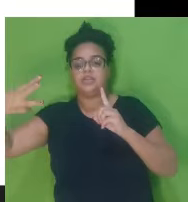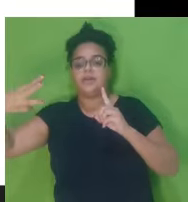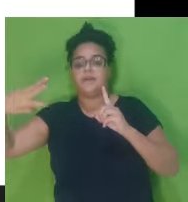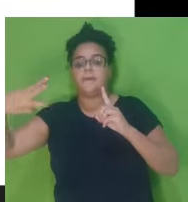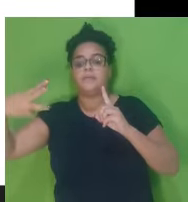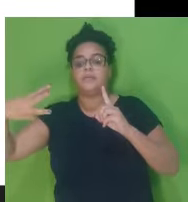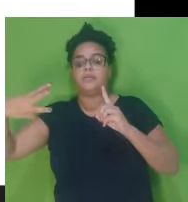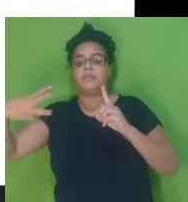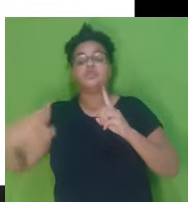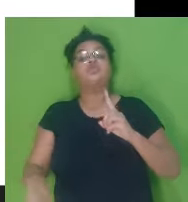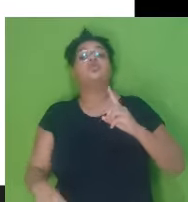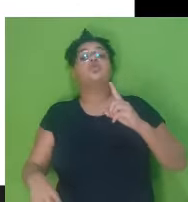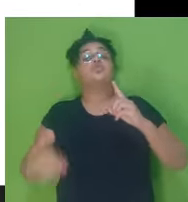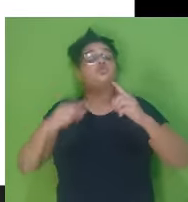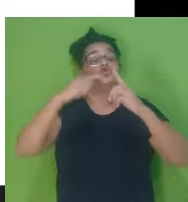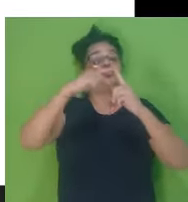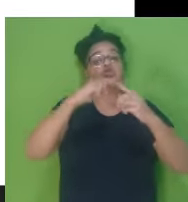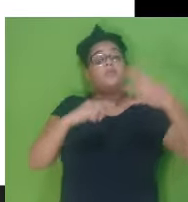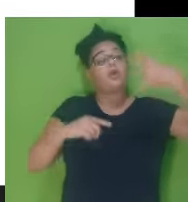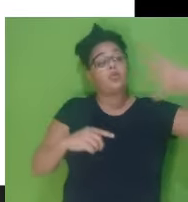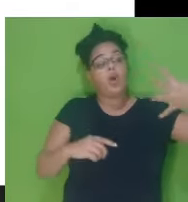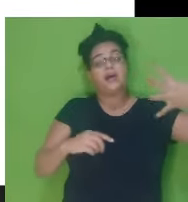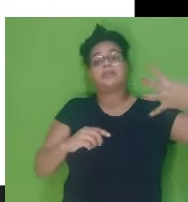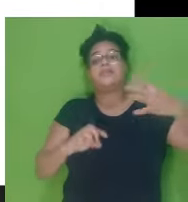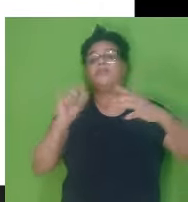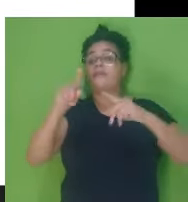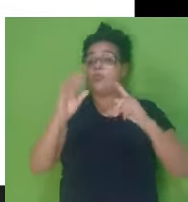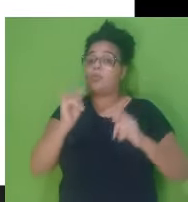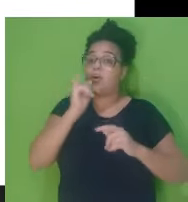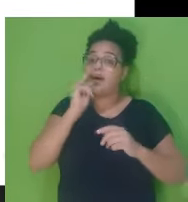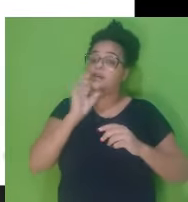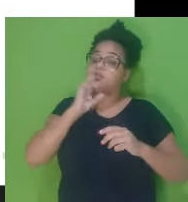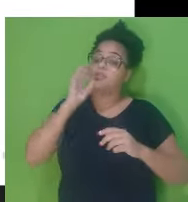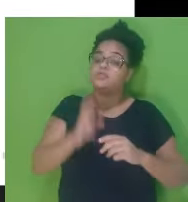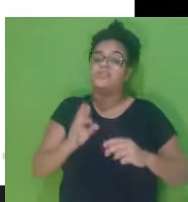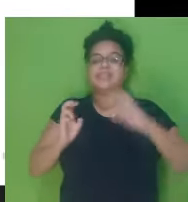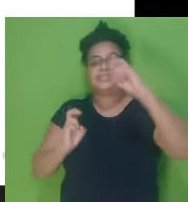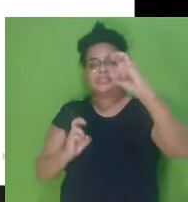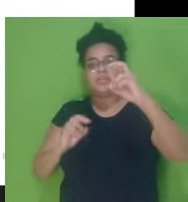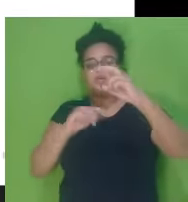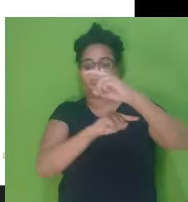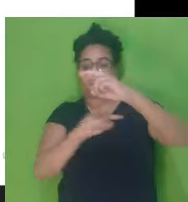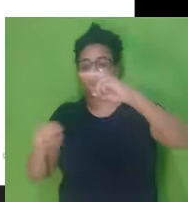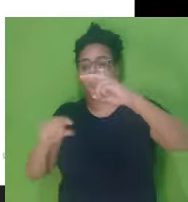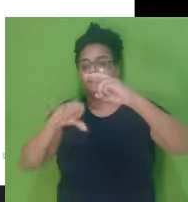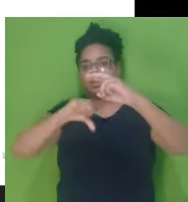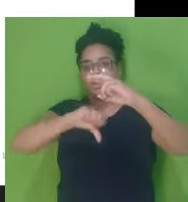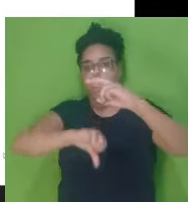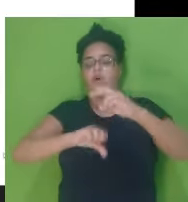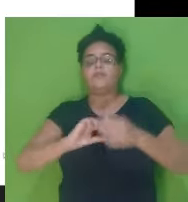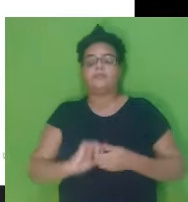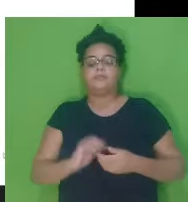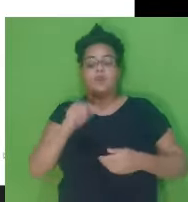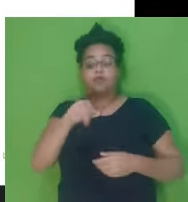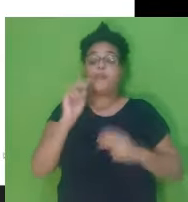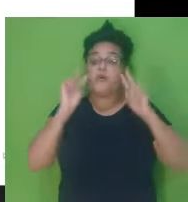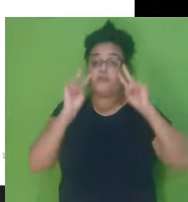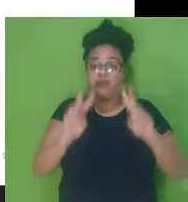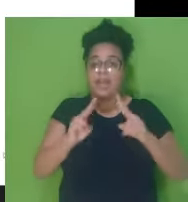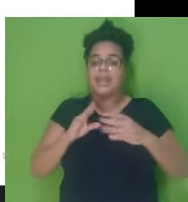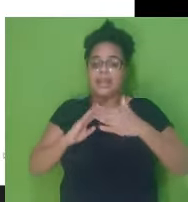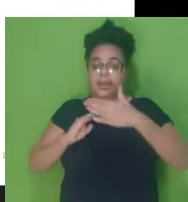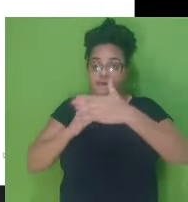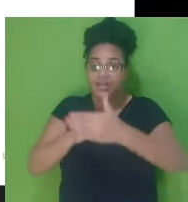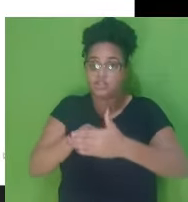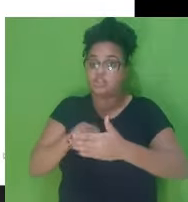4 mais 5, 9. Ou seja, 5 sobre 9. Vamos analisar este limite aqui, para ver